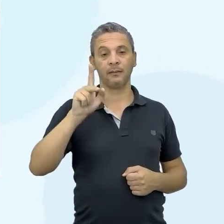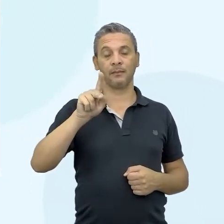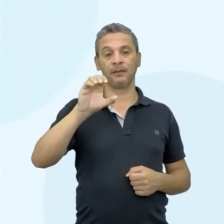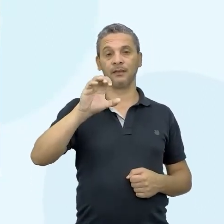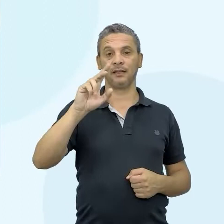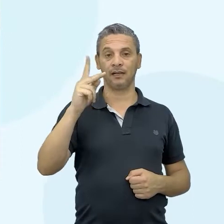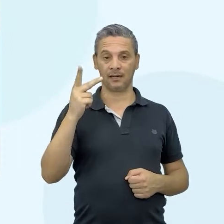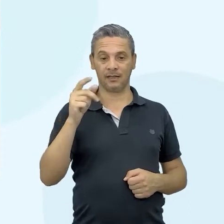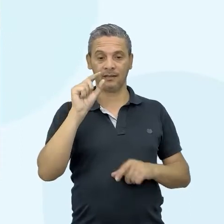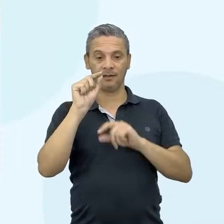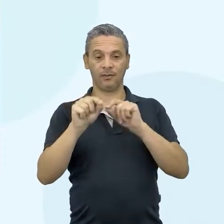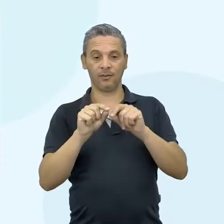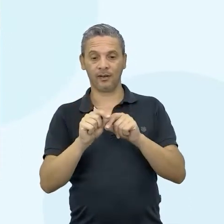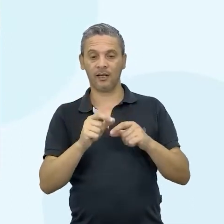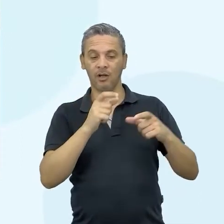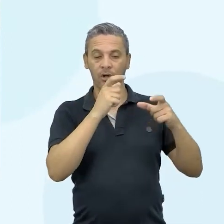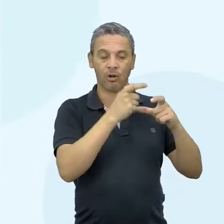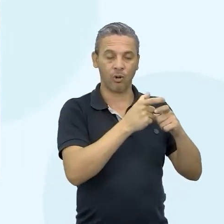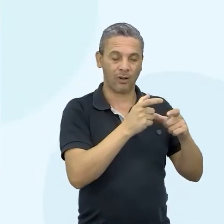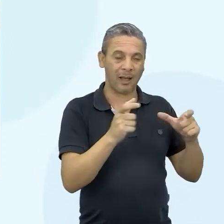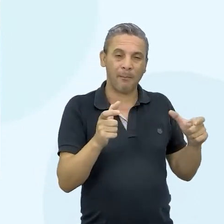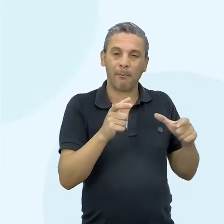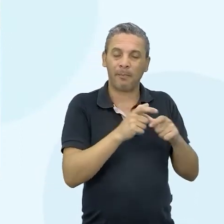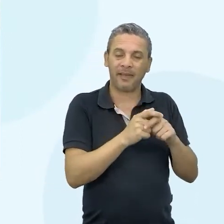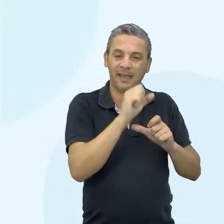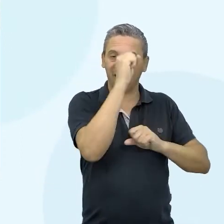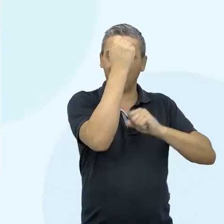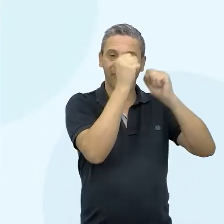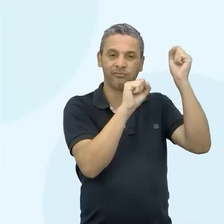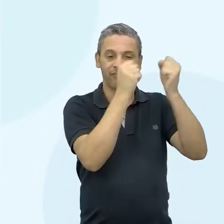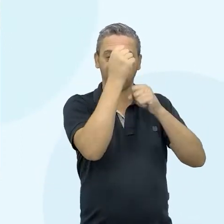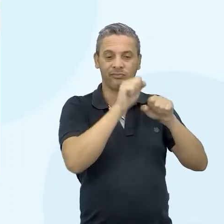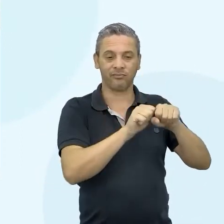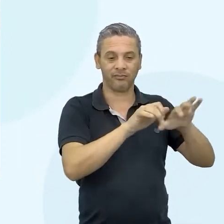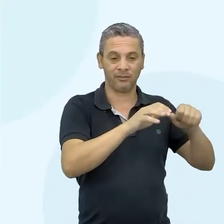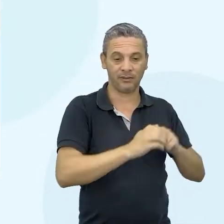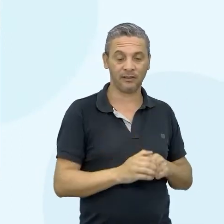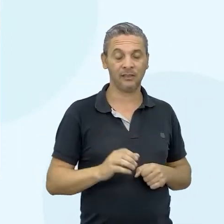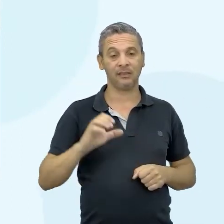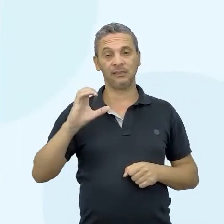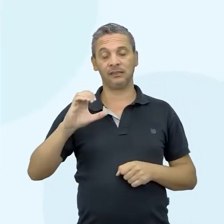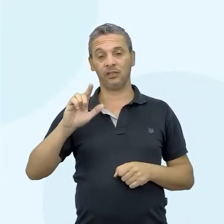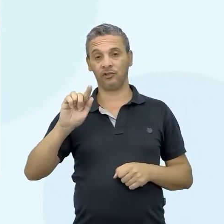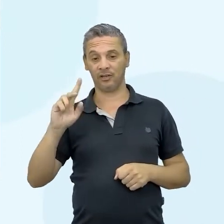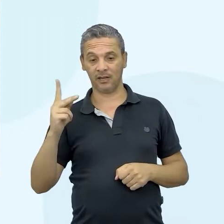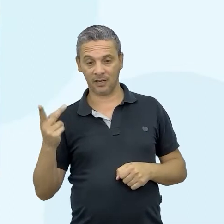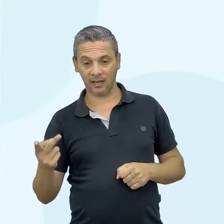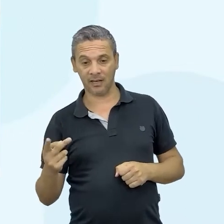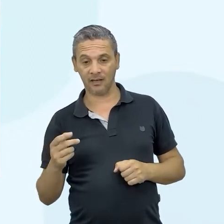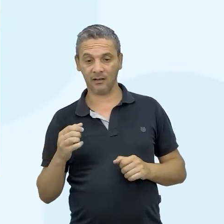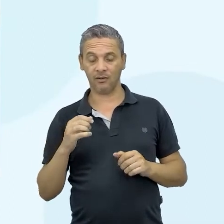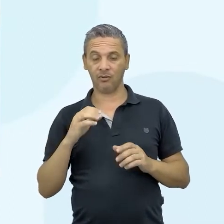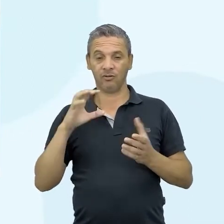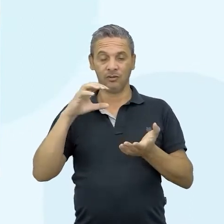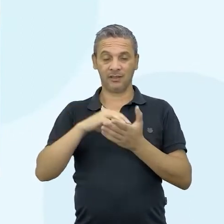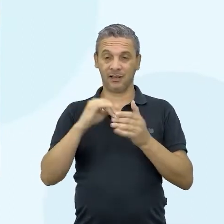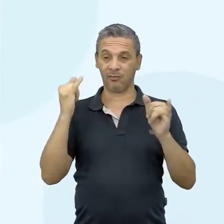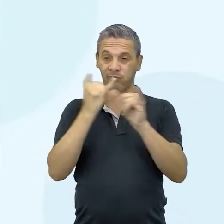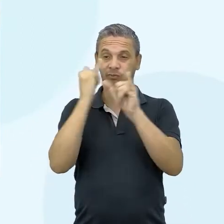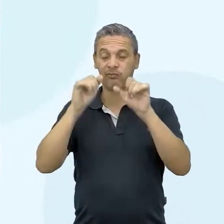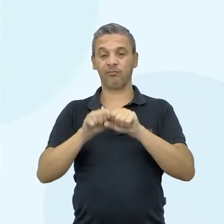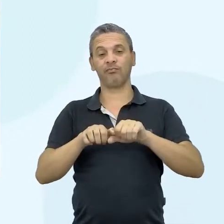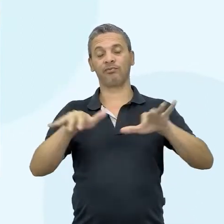PCH significa Pequena Central Hidrelétrica e CGH, Central Geradora Hidrelétrica. Todas